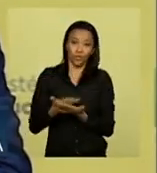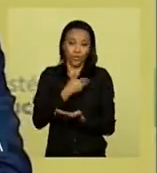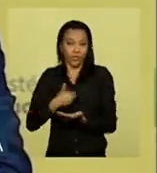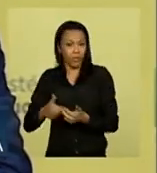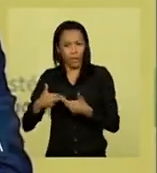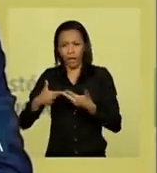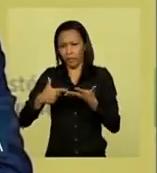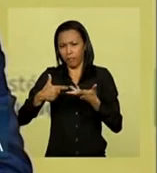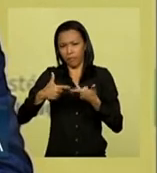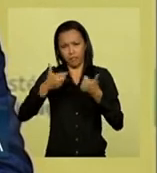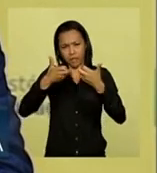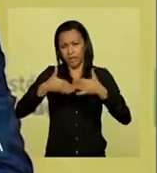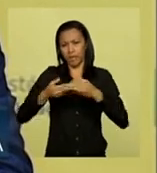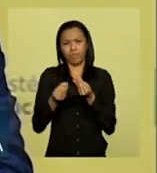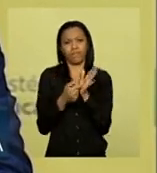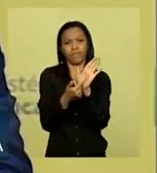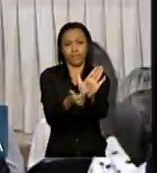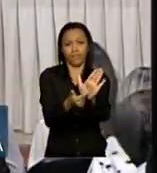diante é